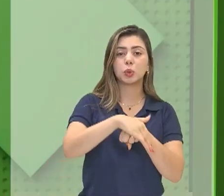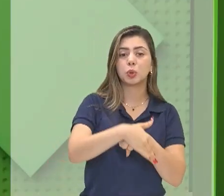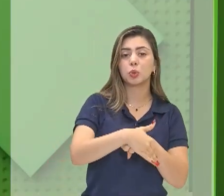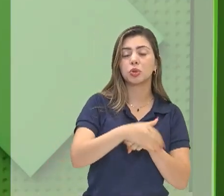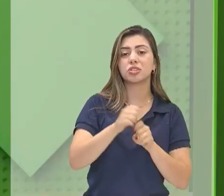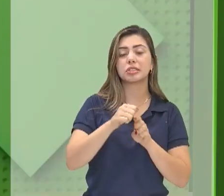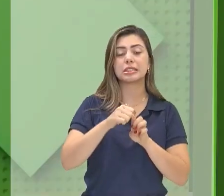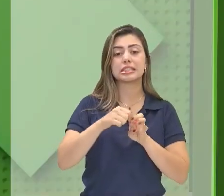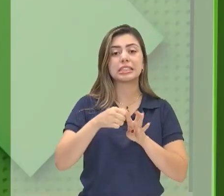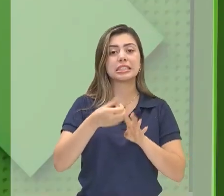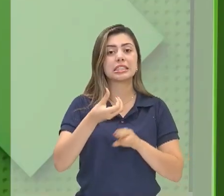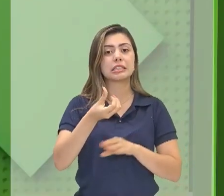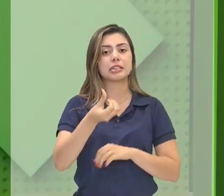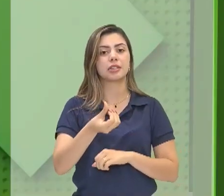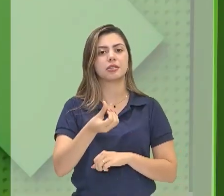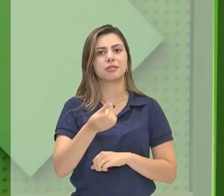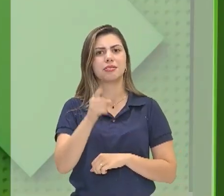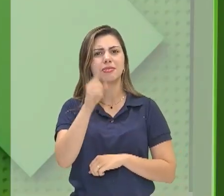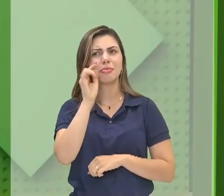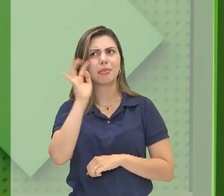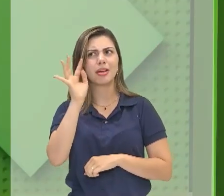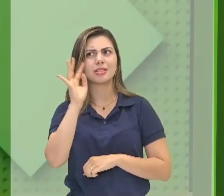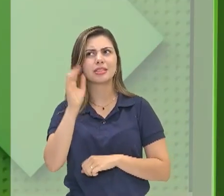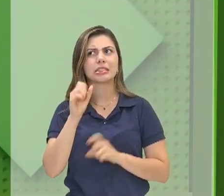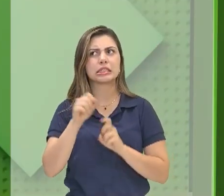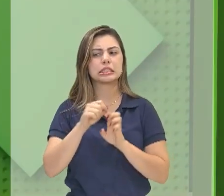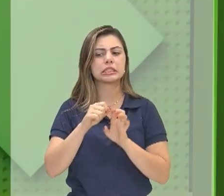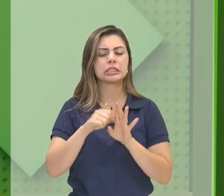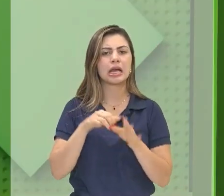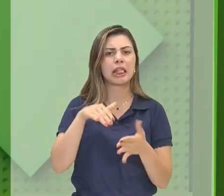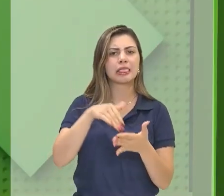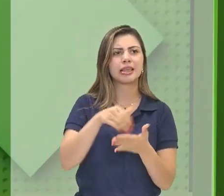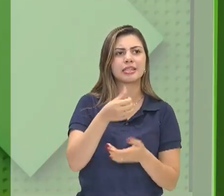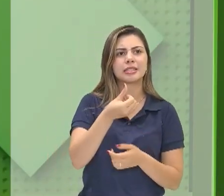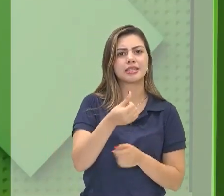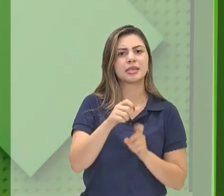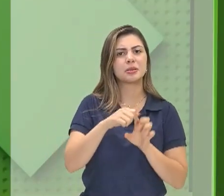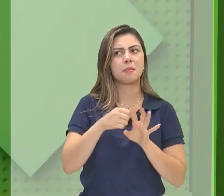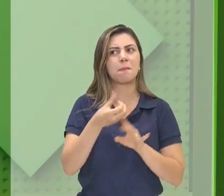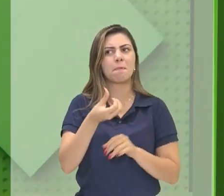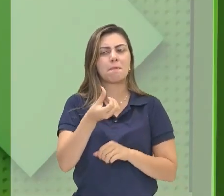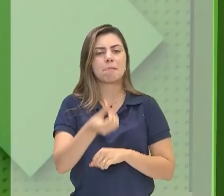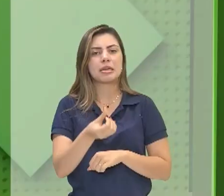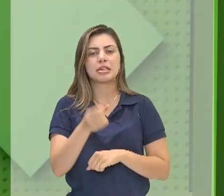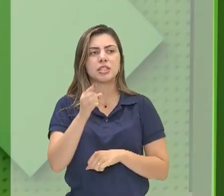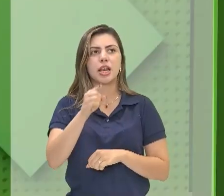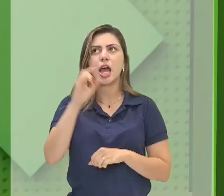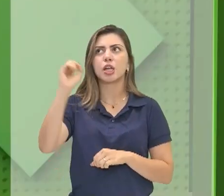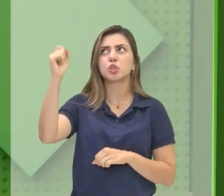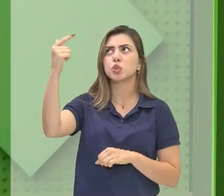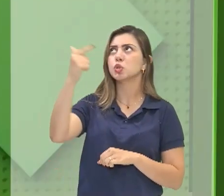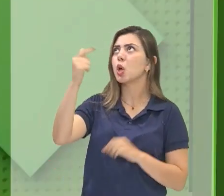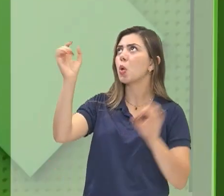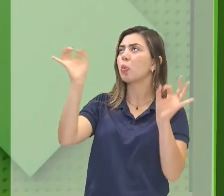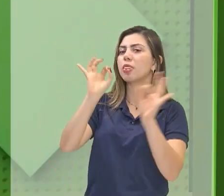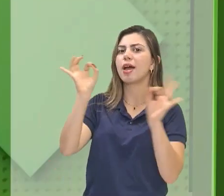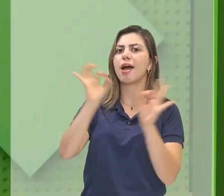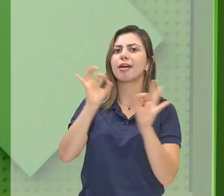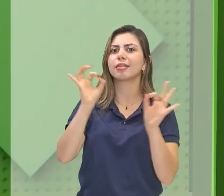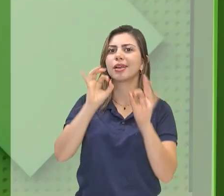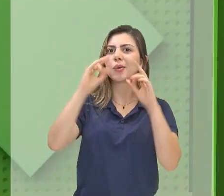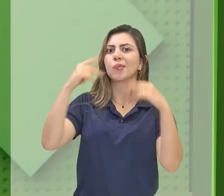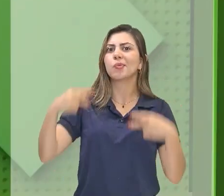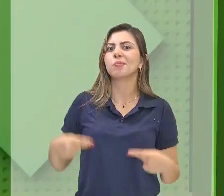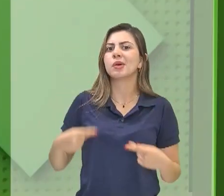6 meses. Imagina ficar até 6 meses sem ver a luz do sol, né? Algo que o ser humano